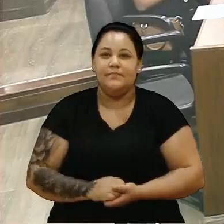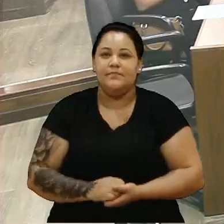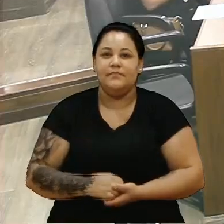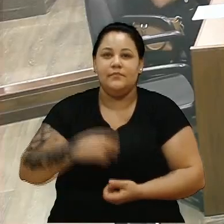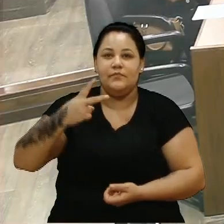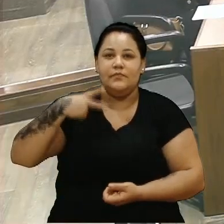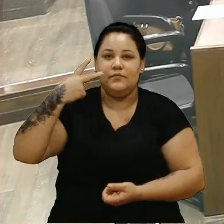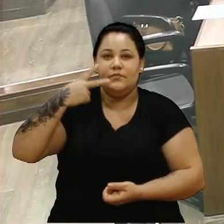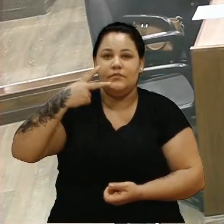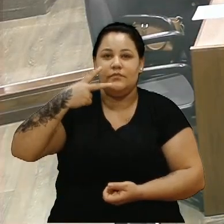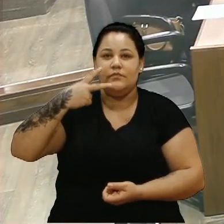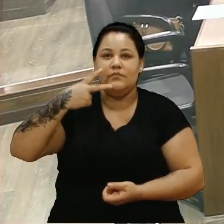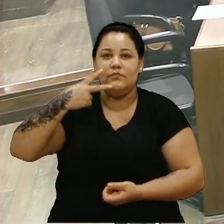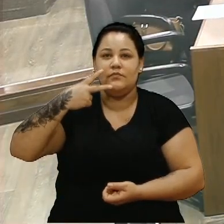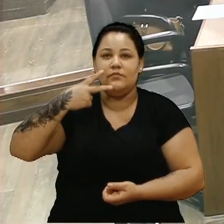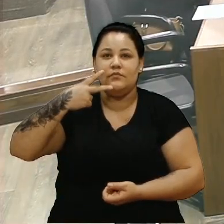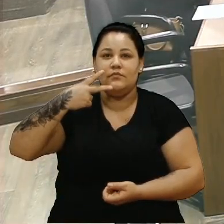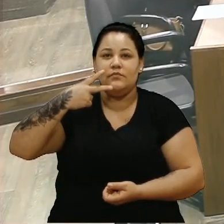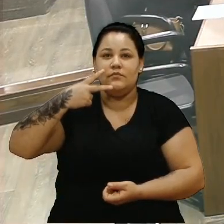Libardi.